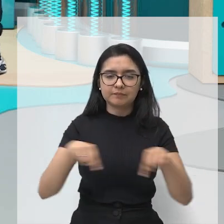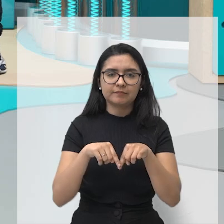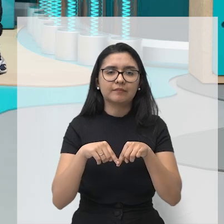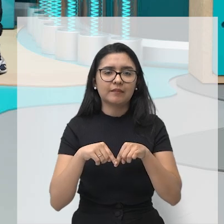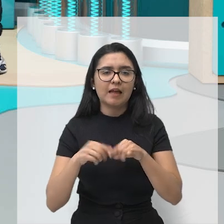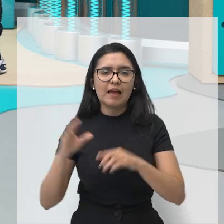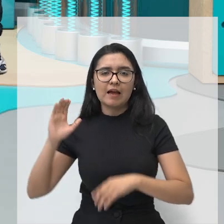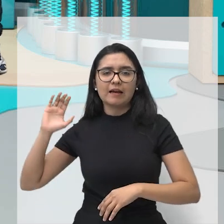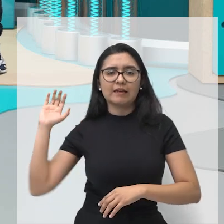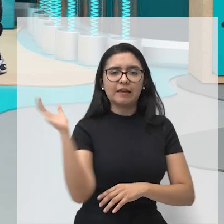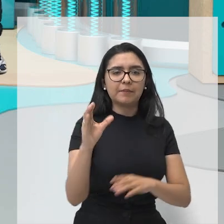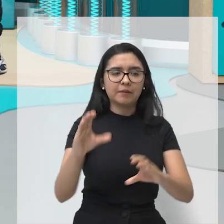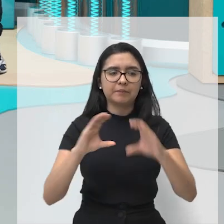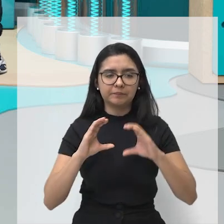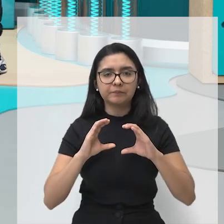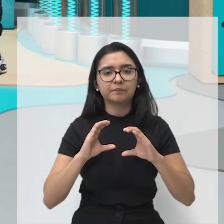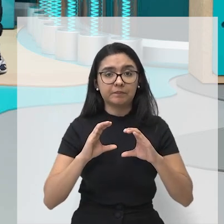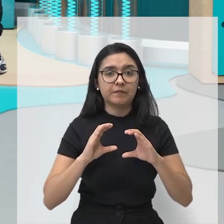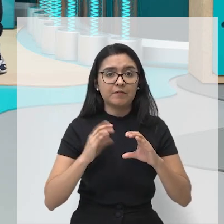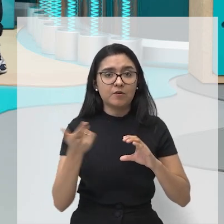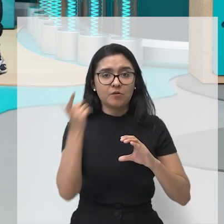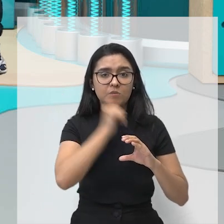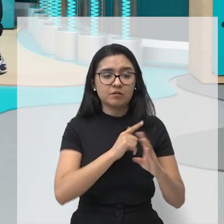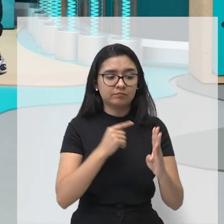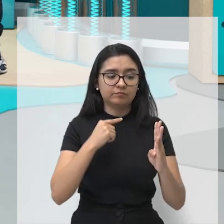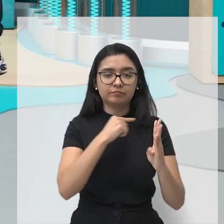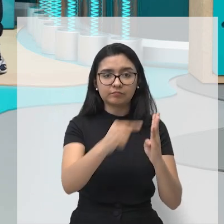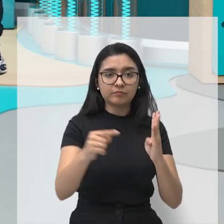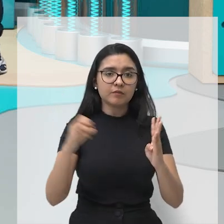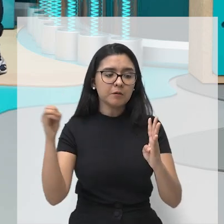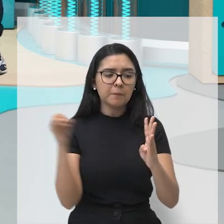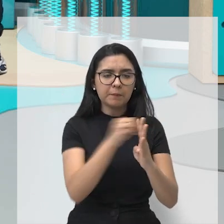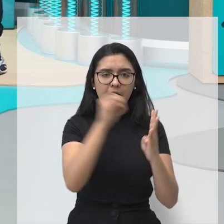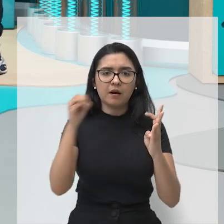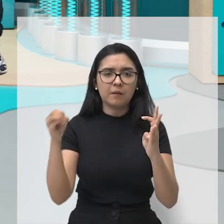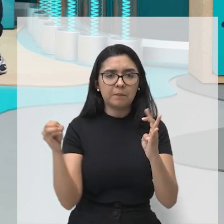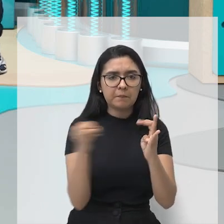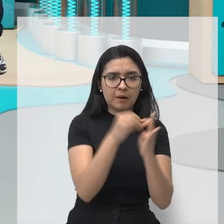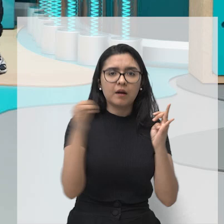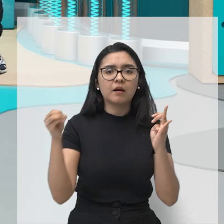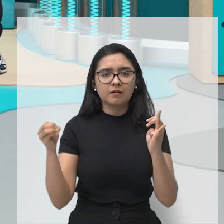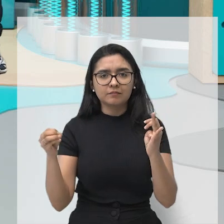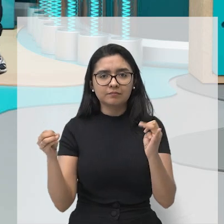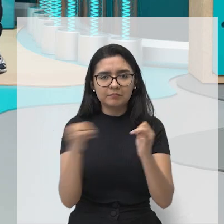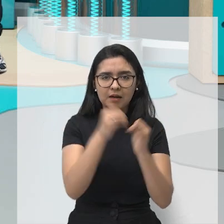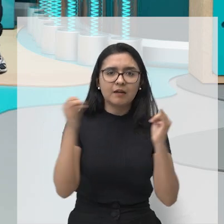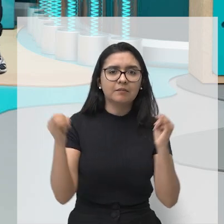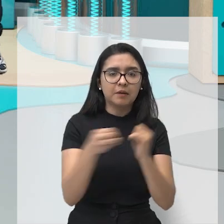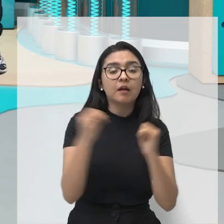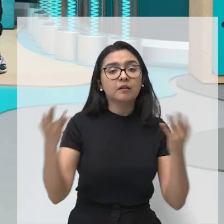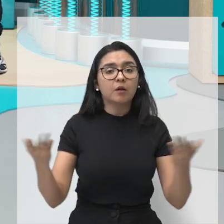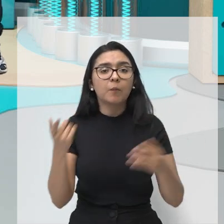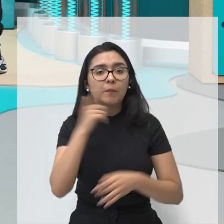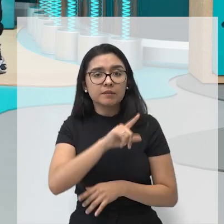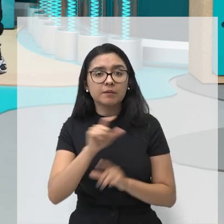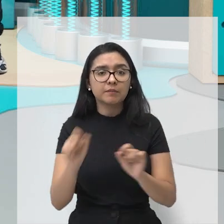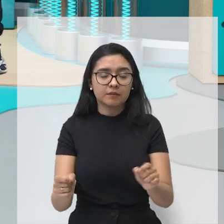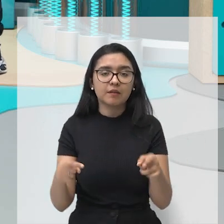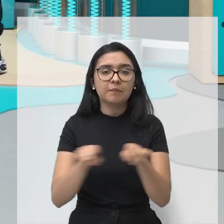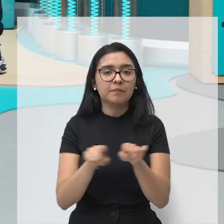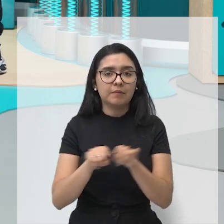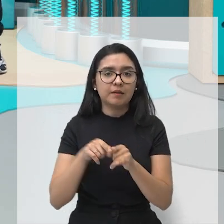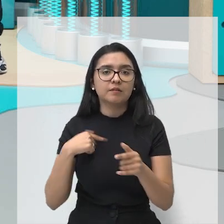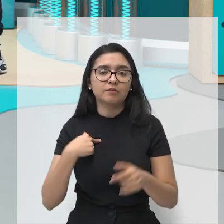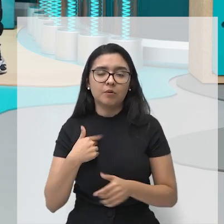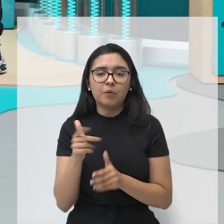vai vencer quem eliminar mais ali do campo do adversário. Então a gente consegue perceber esse elemento também no